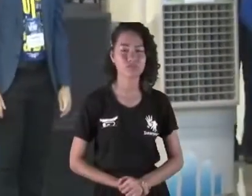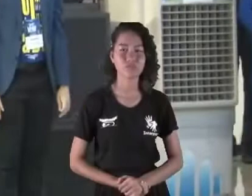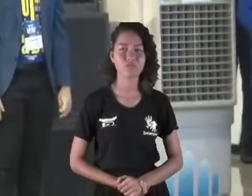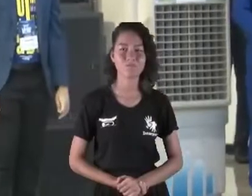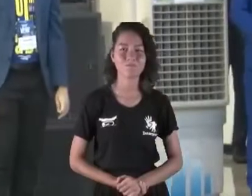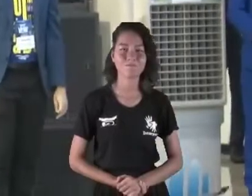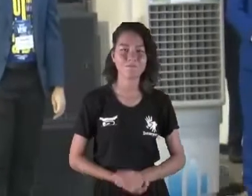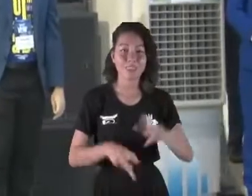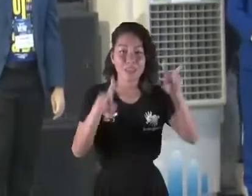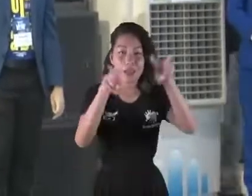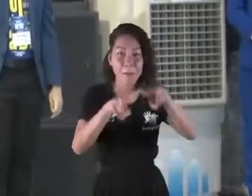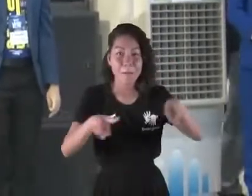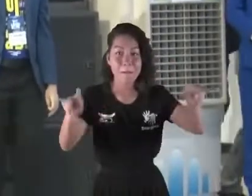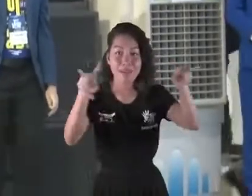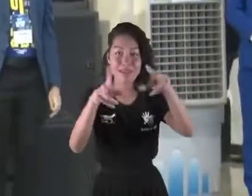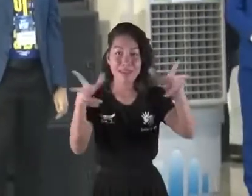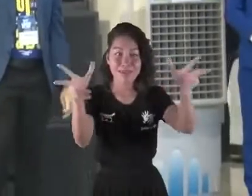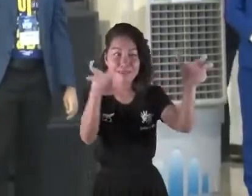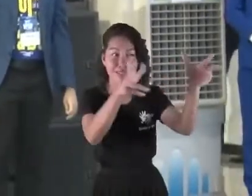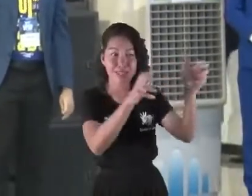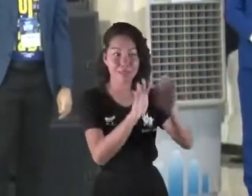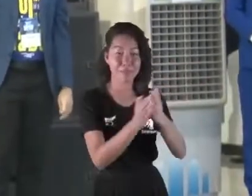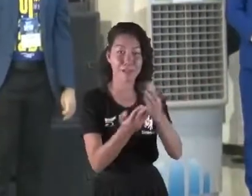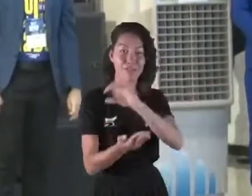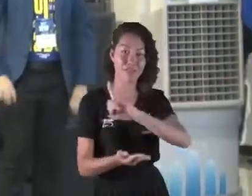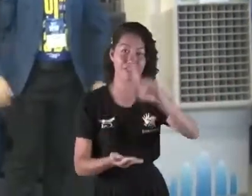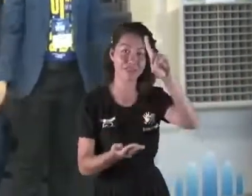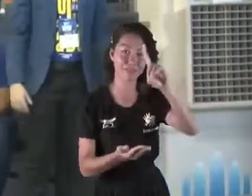Ouve a palavra do Senhor.